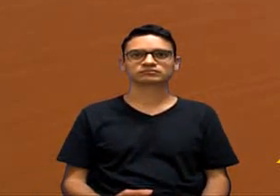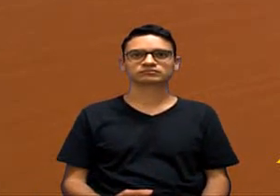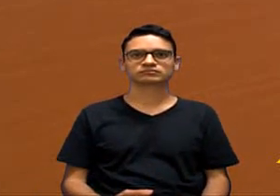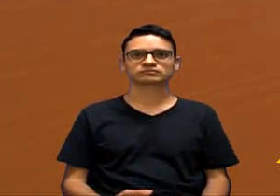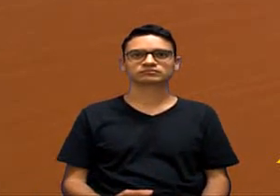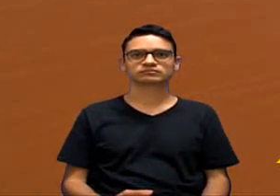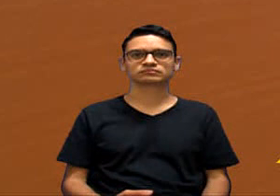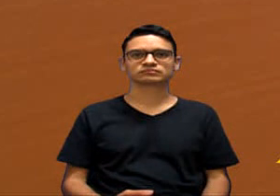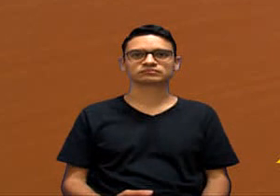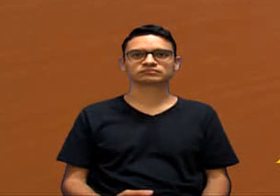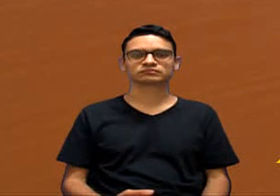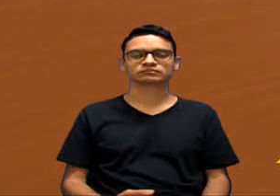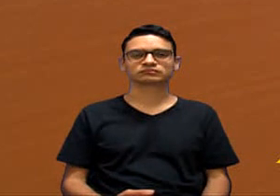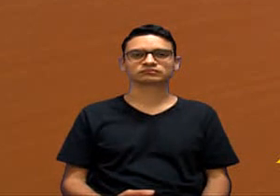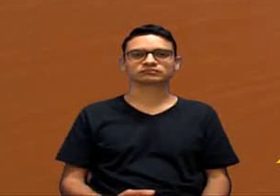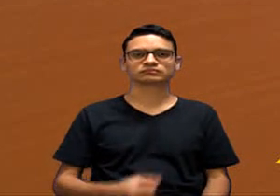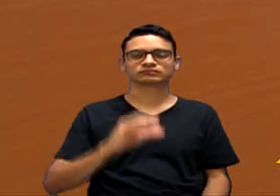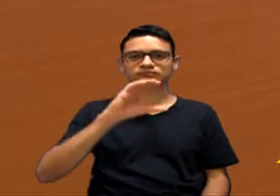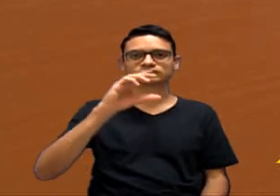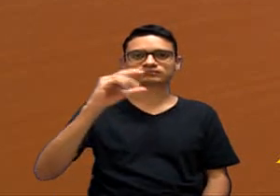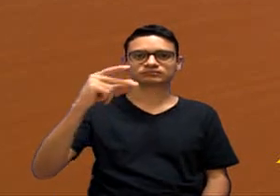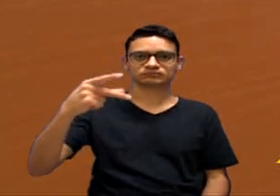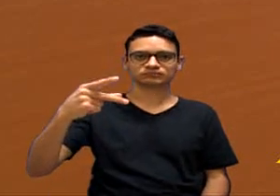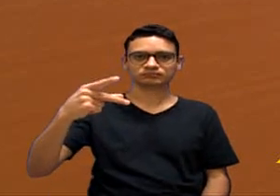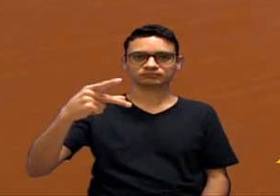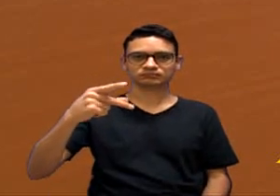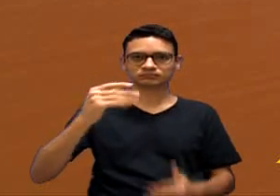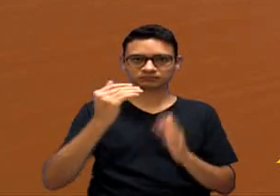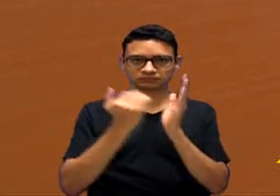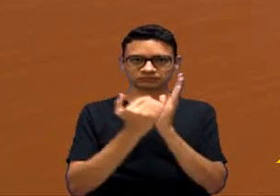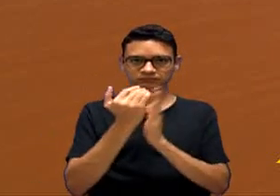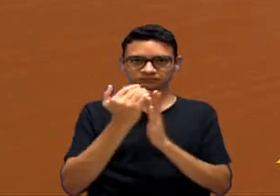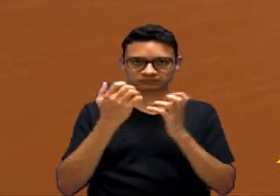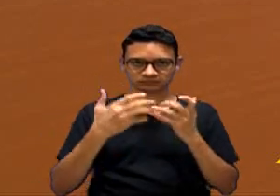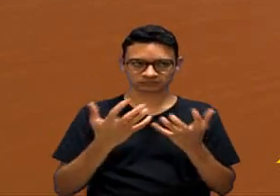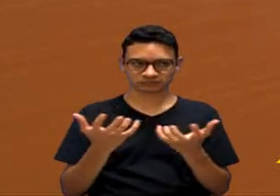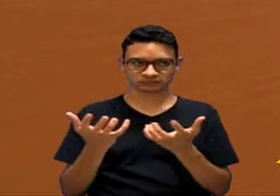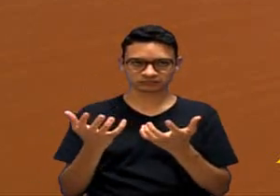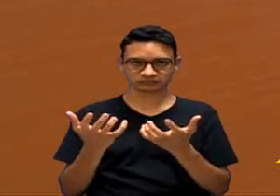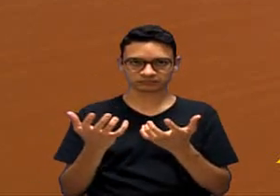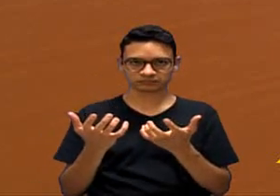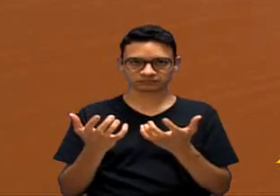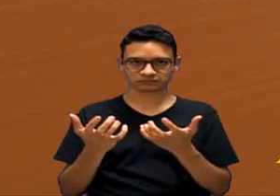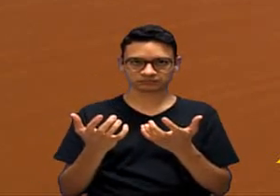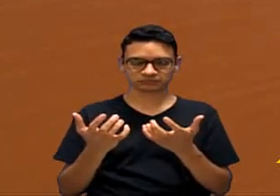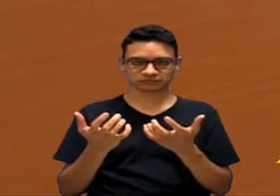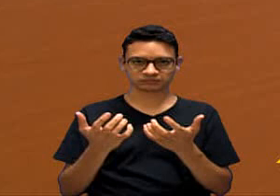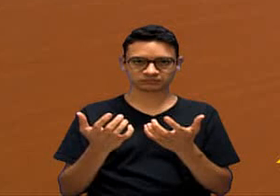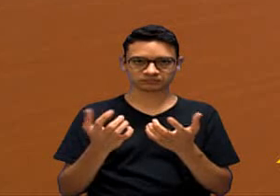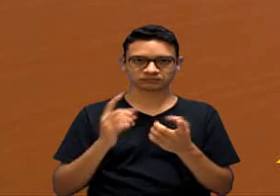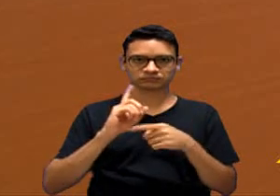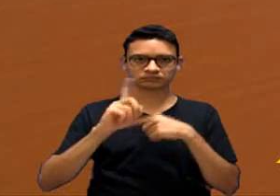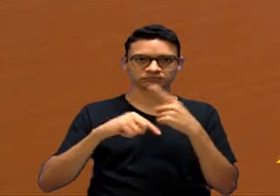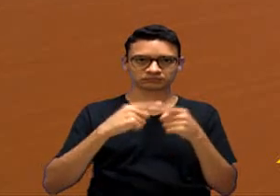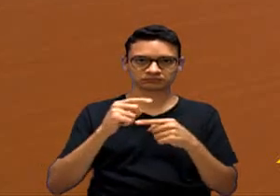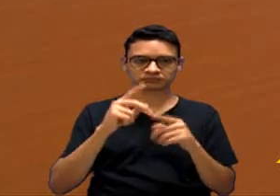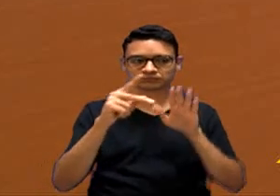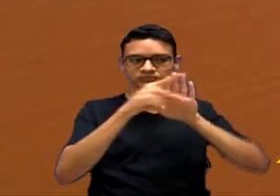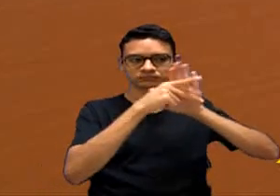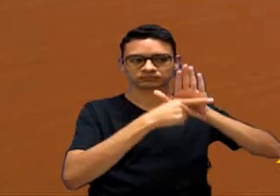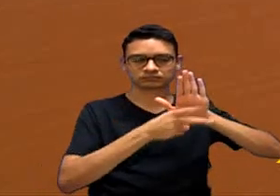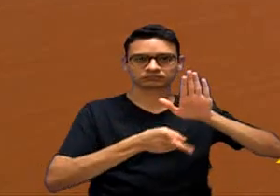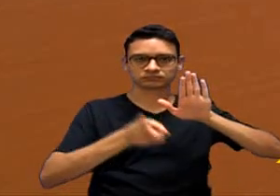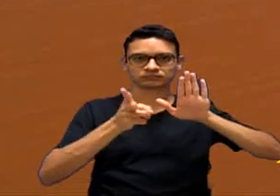o o o Cristiano vai falar que já é e depois nós vamos jacko para o próximo